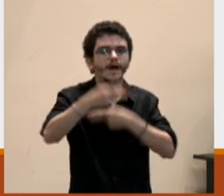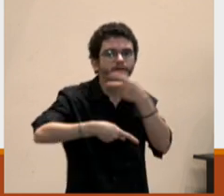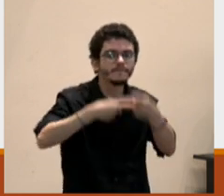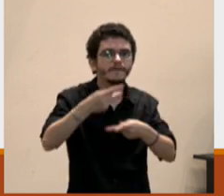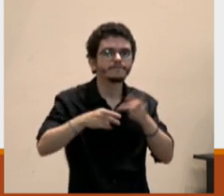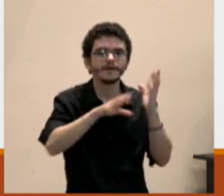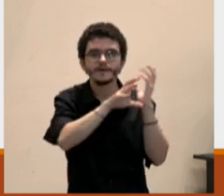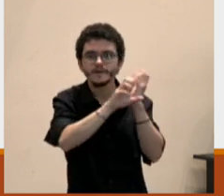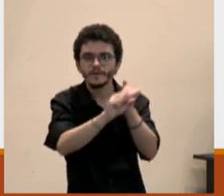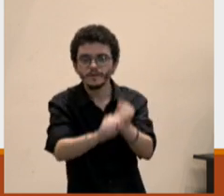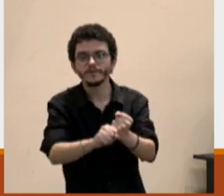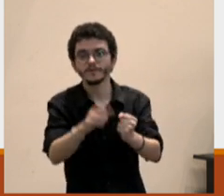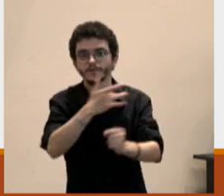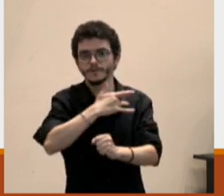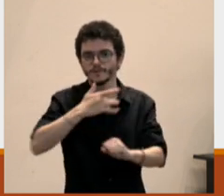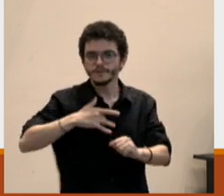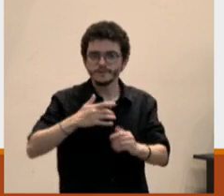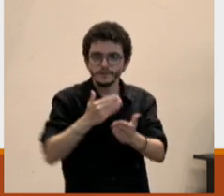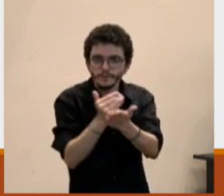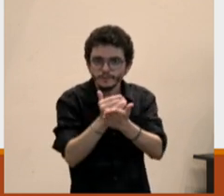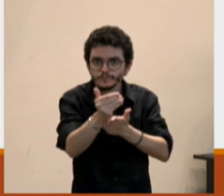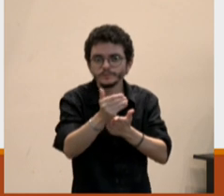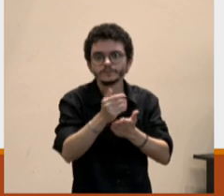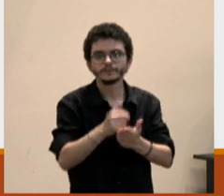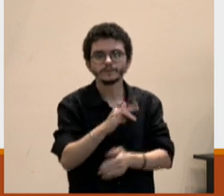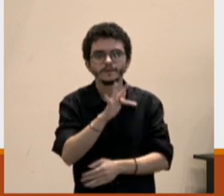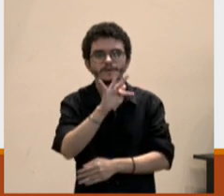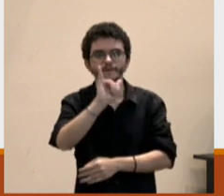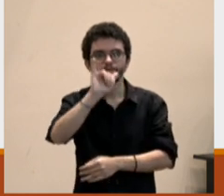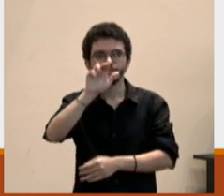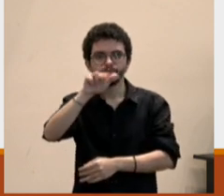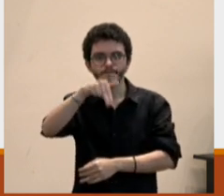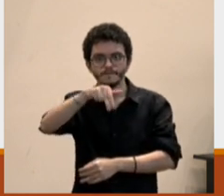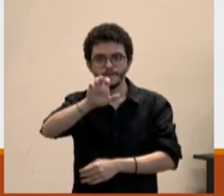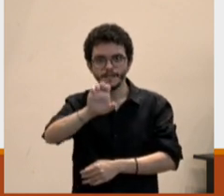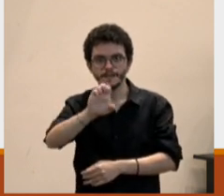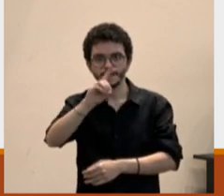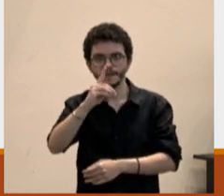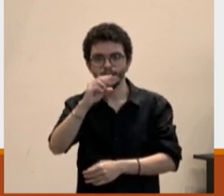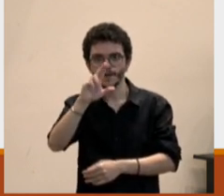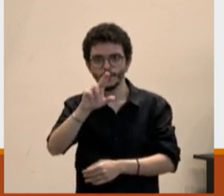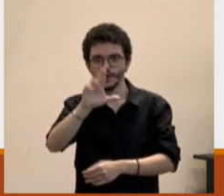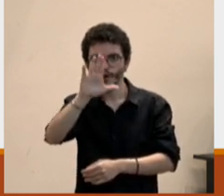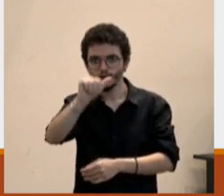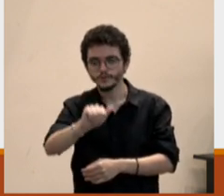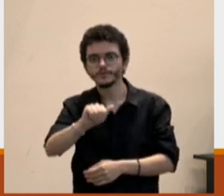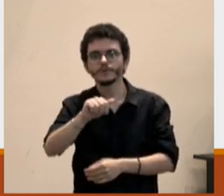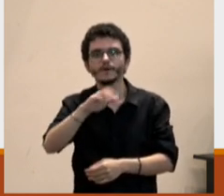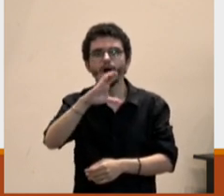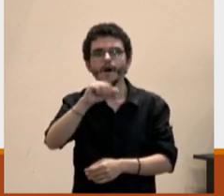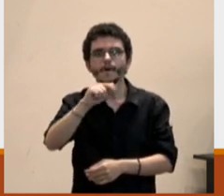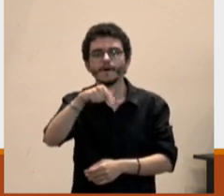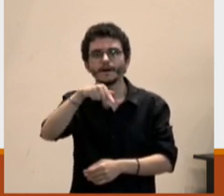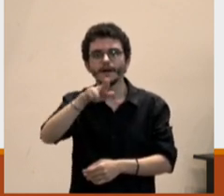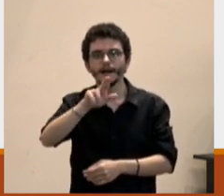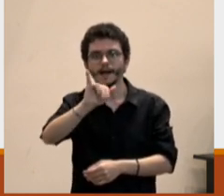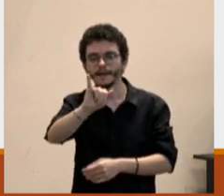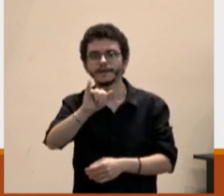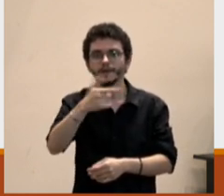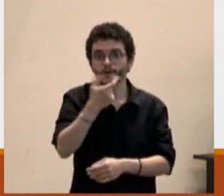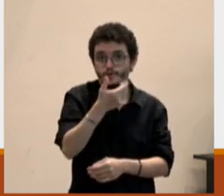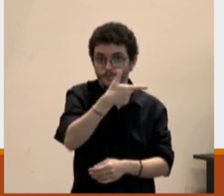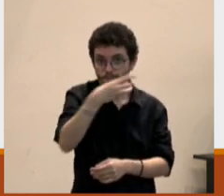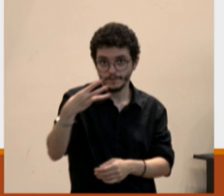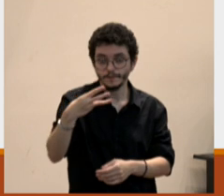aluno qualidade inicial que a Fineduca está fazendo. Foi divulgado o CAQI 2023. Eu vou apresentar o